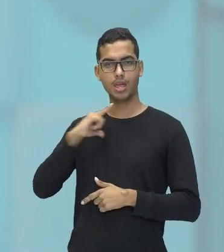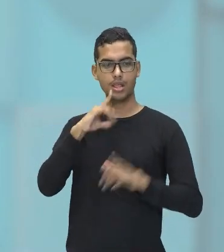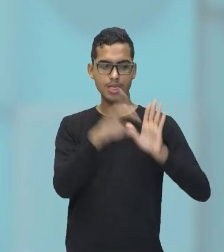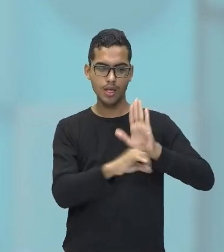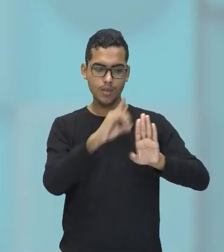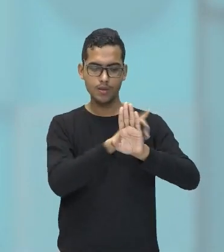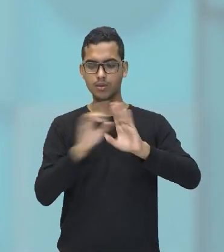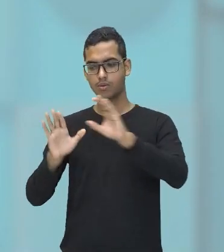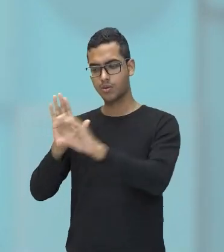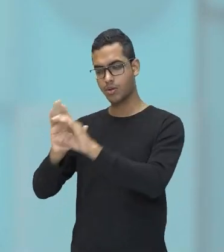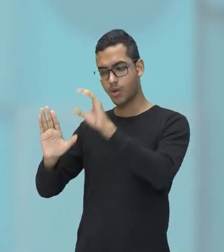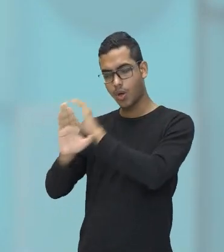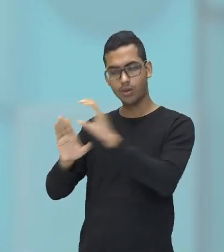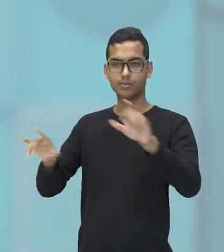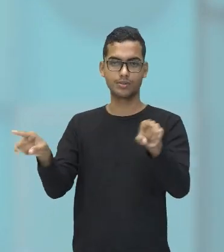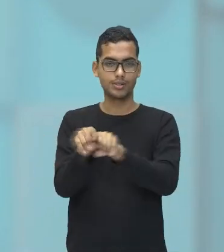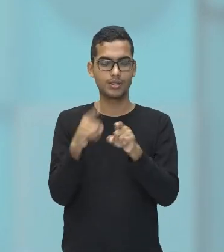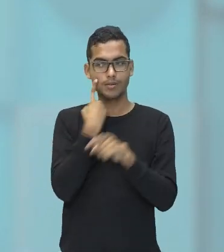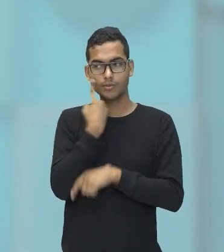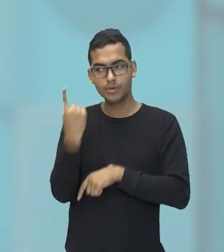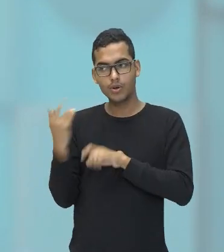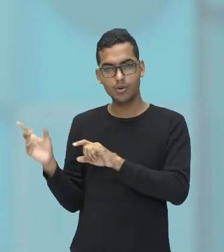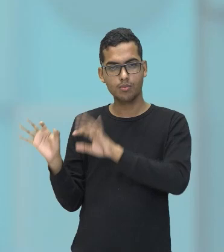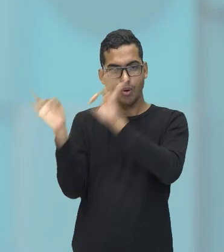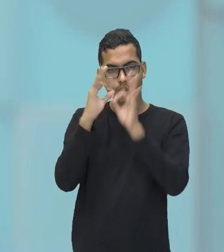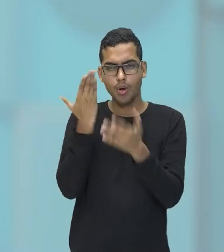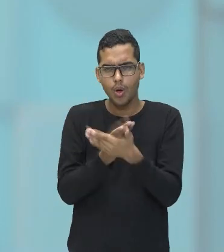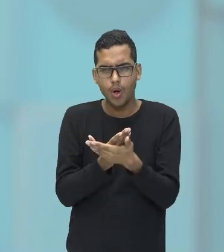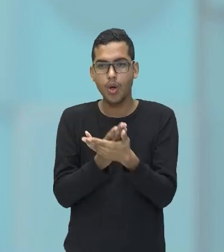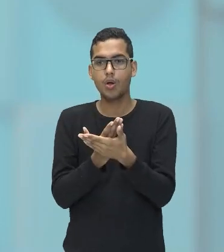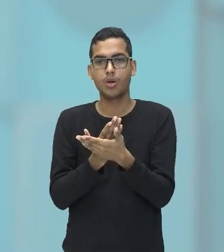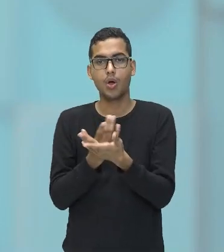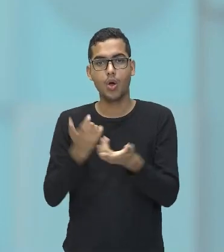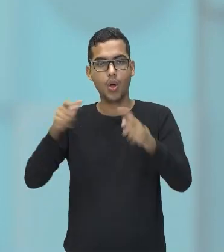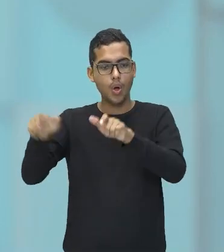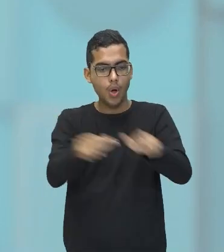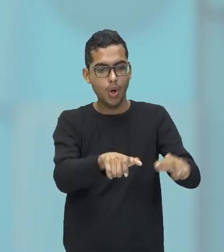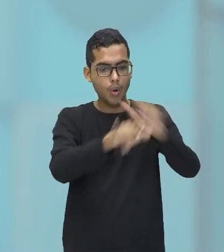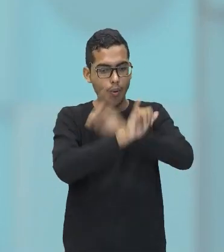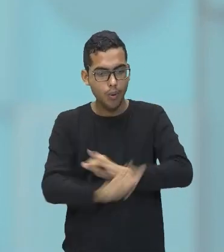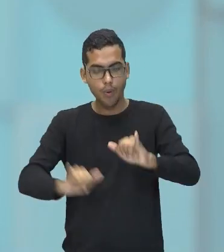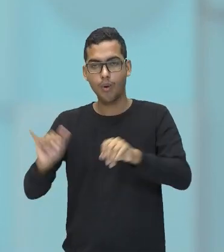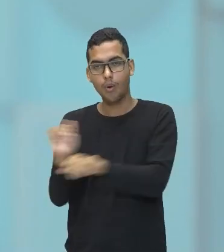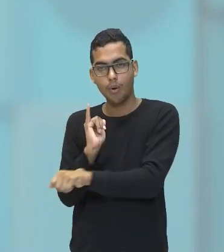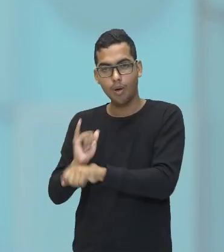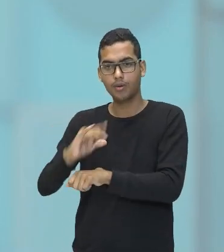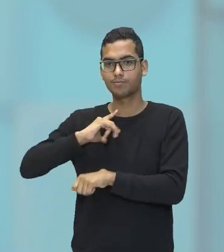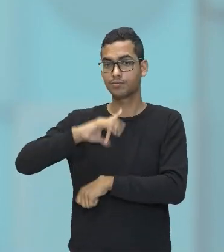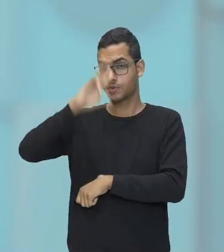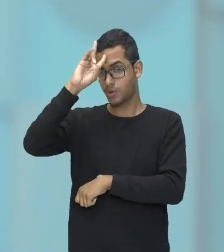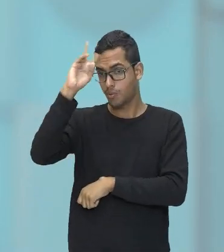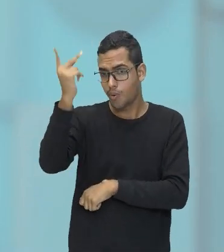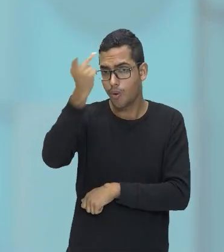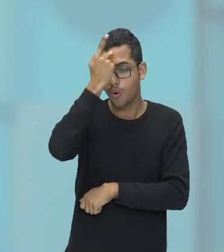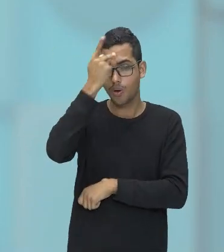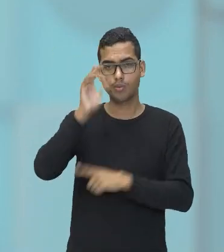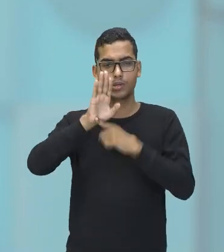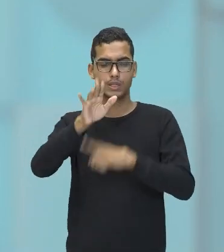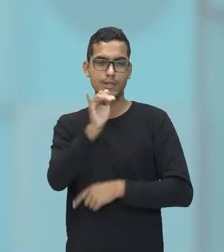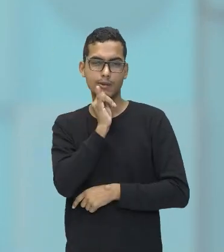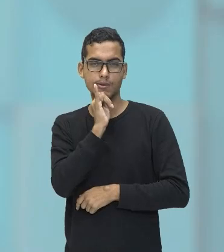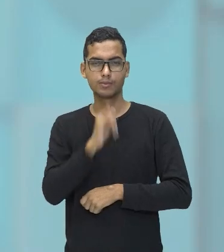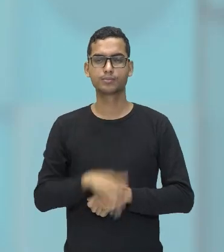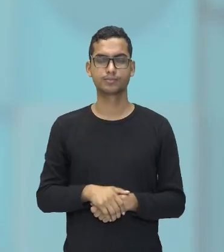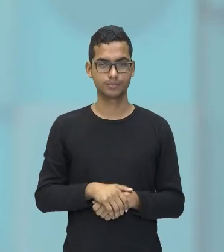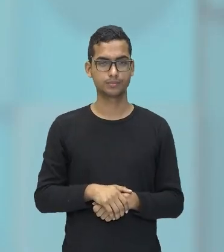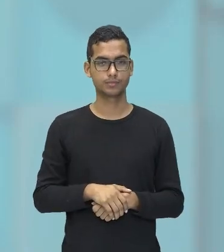possíveis lugares onde esse texto pode circular e vimos a estratégia de convencimento aí, que foi a do exemplo, aquilo